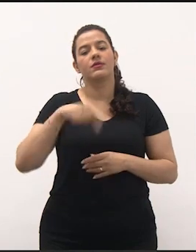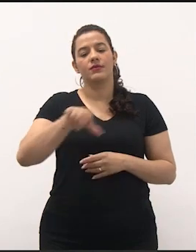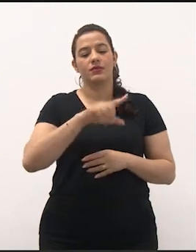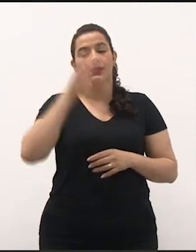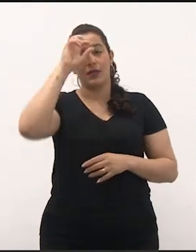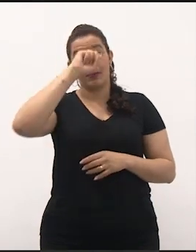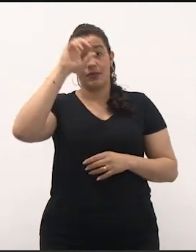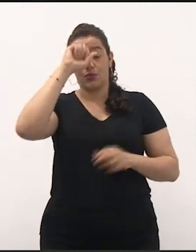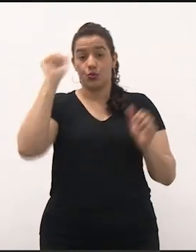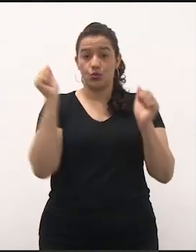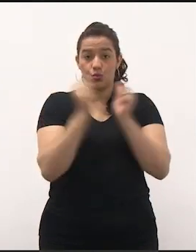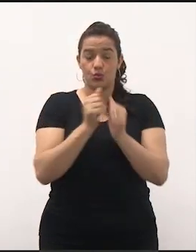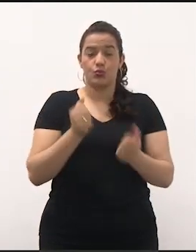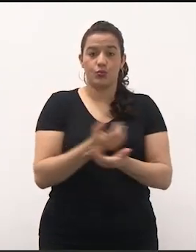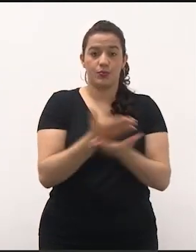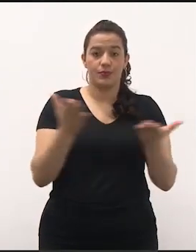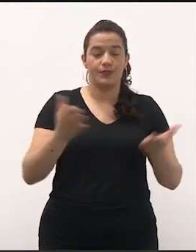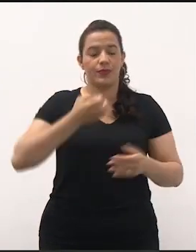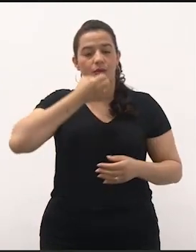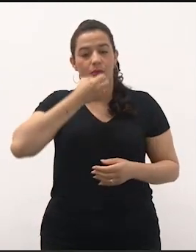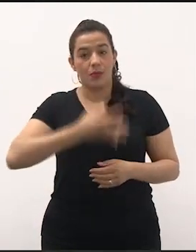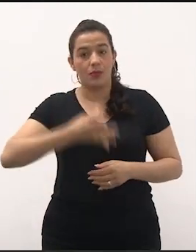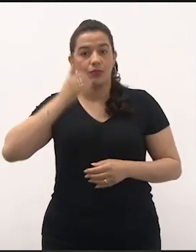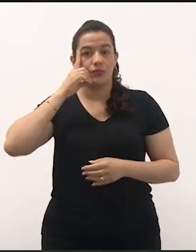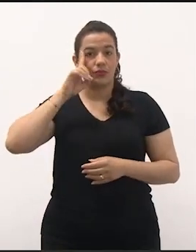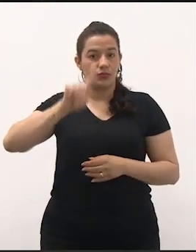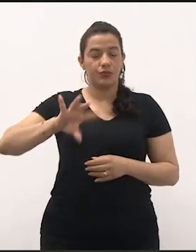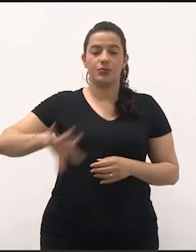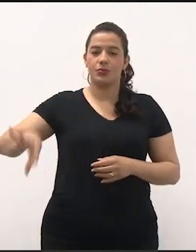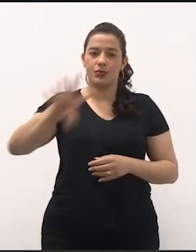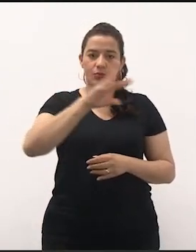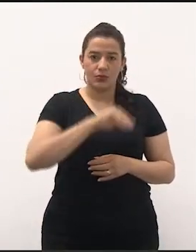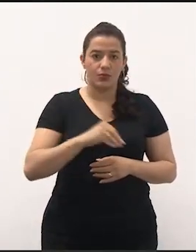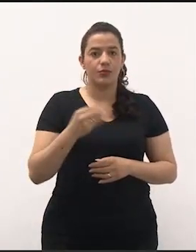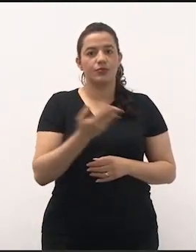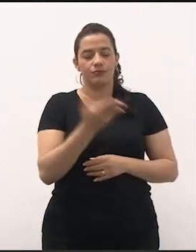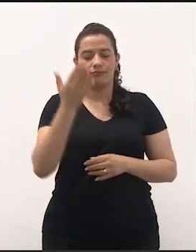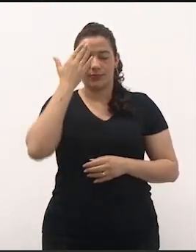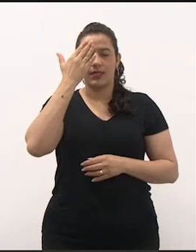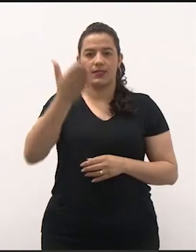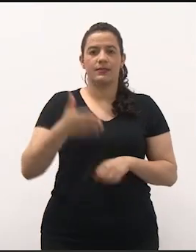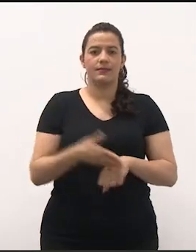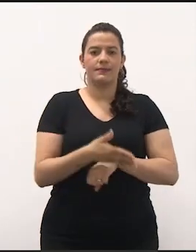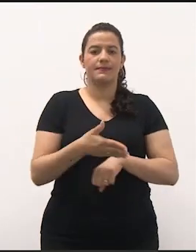com vocês, né? Então, um ótimo dia para todo mundo e agradeço aqui a participação.